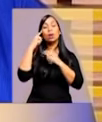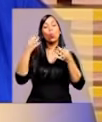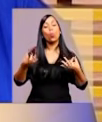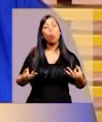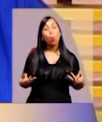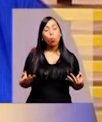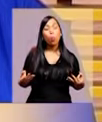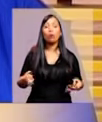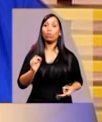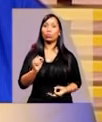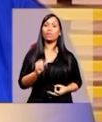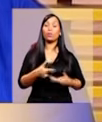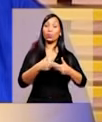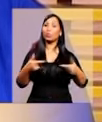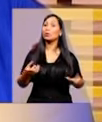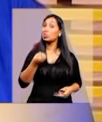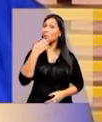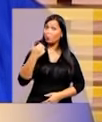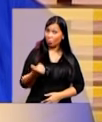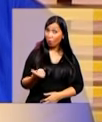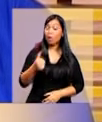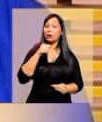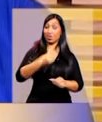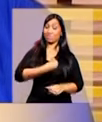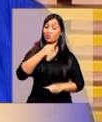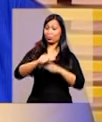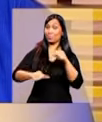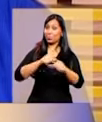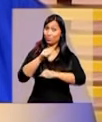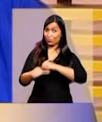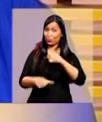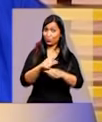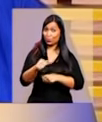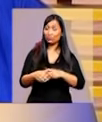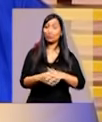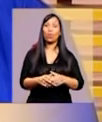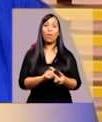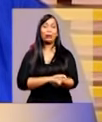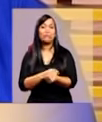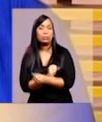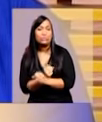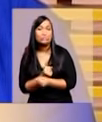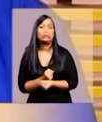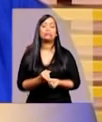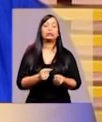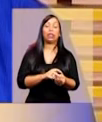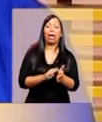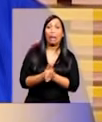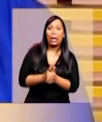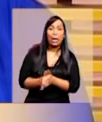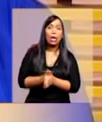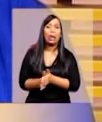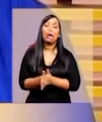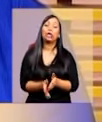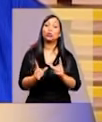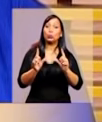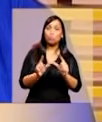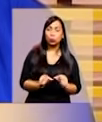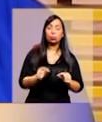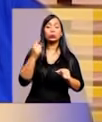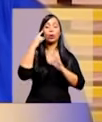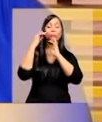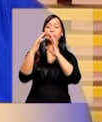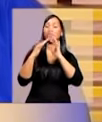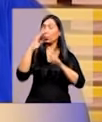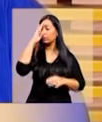meditação um elemento prático que mudou muito severamente a vida dele, redução de ansiedade, coisas do gênero. A meditação é